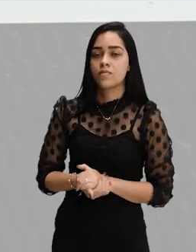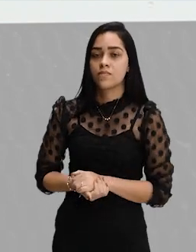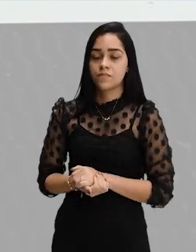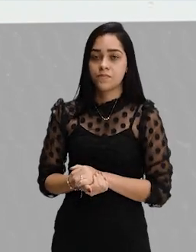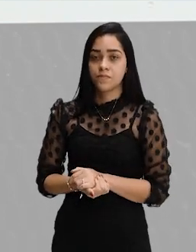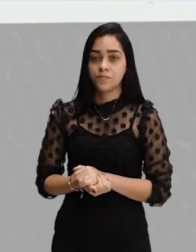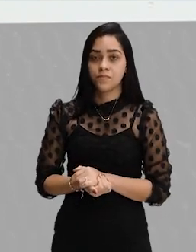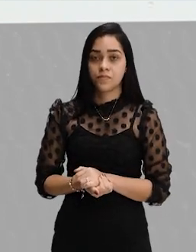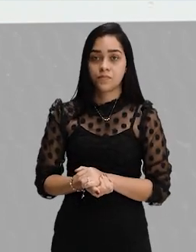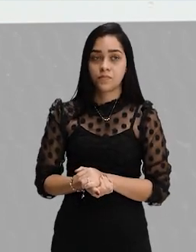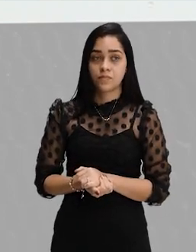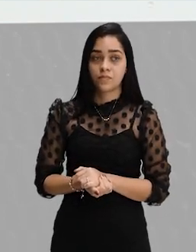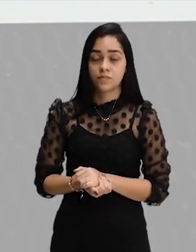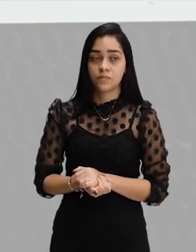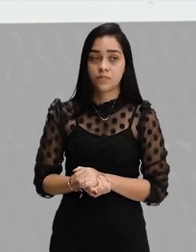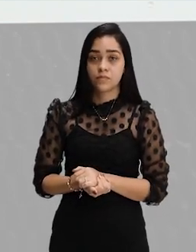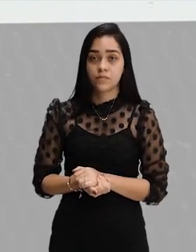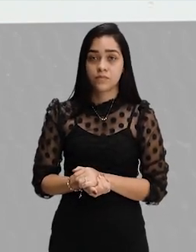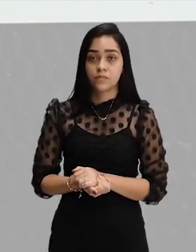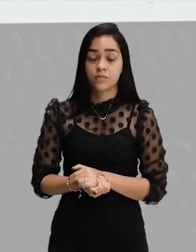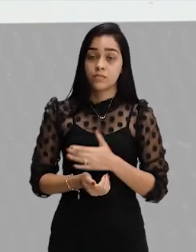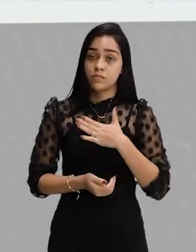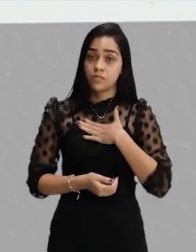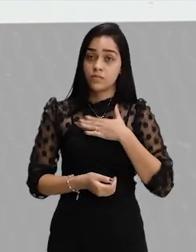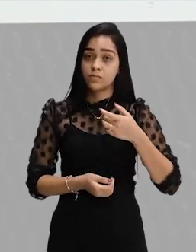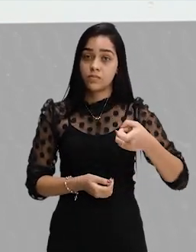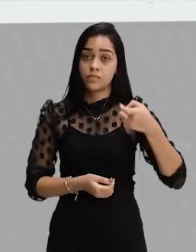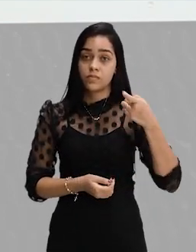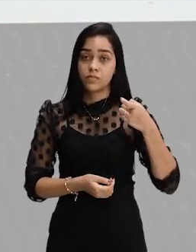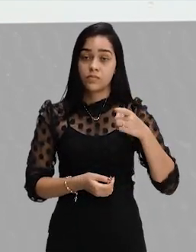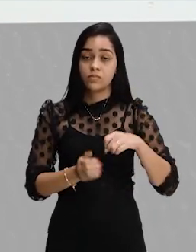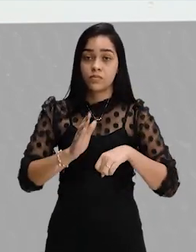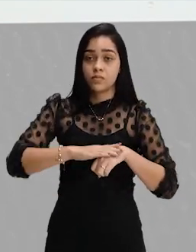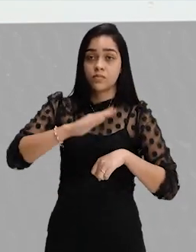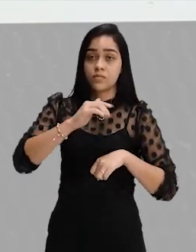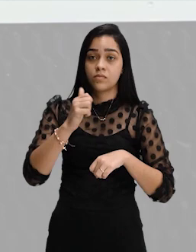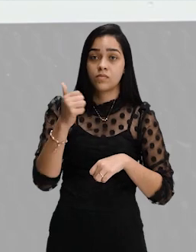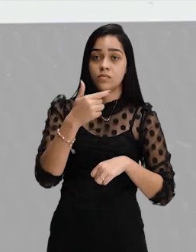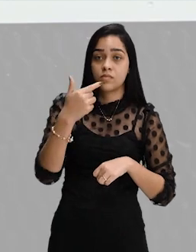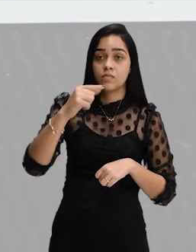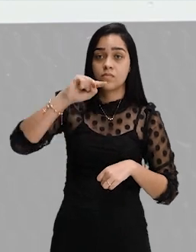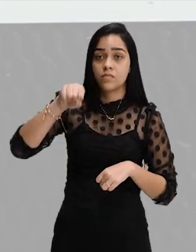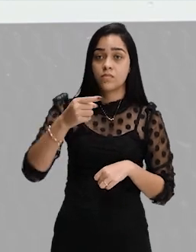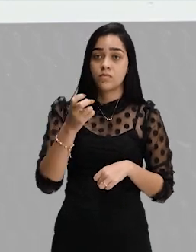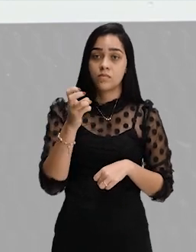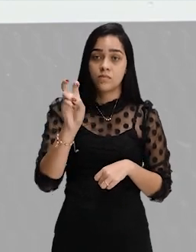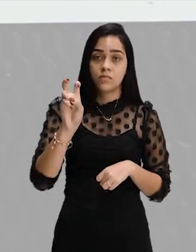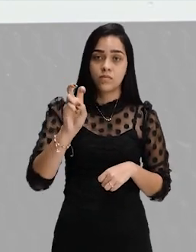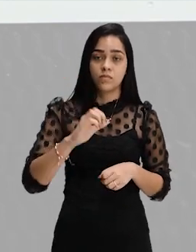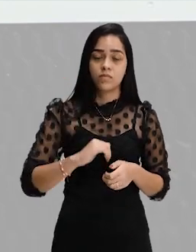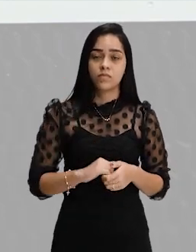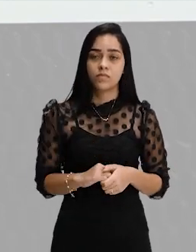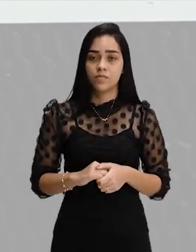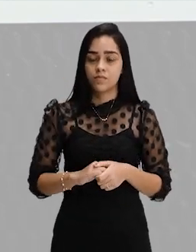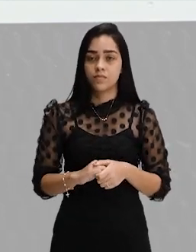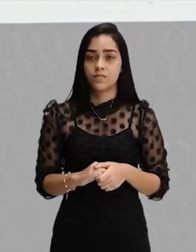Pertencente aos reais, tal que o meu x seja maior do que 2,5.